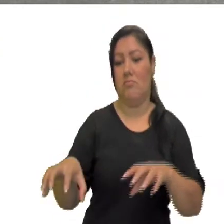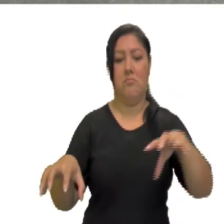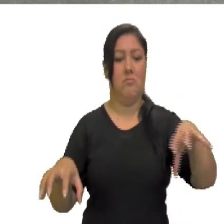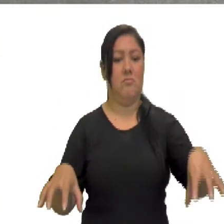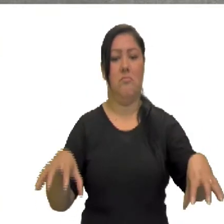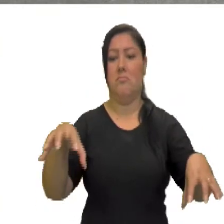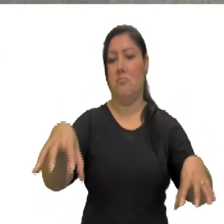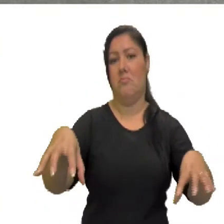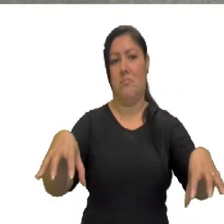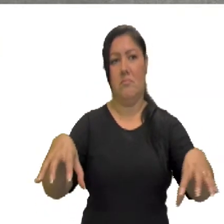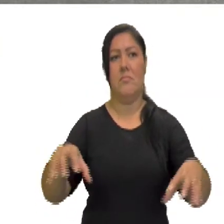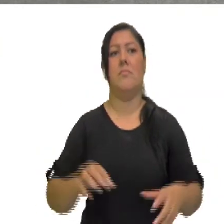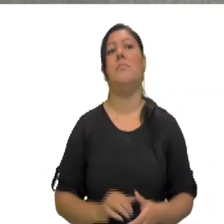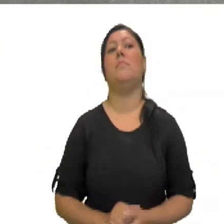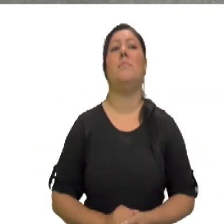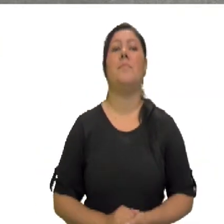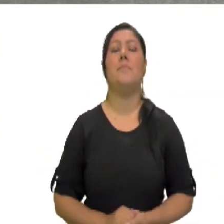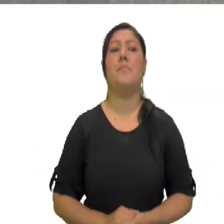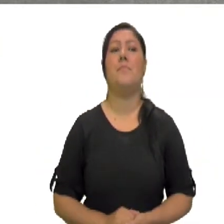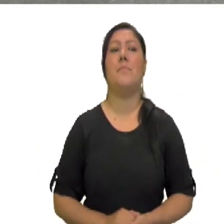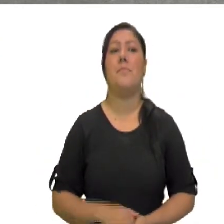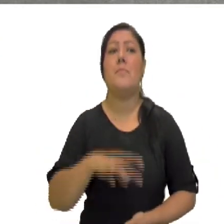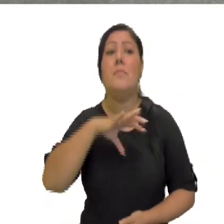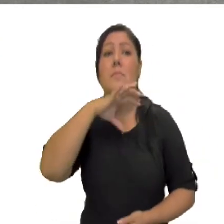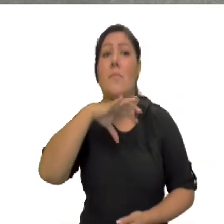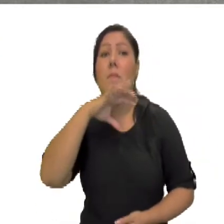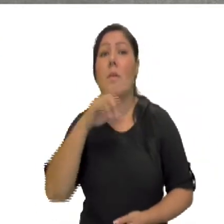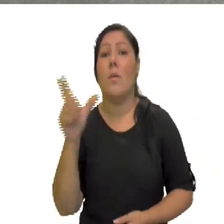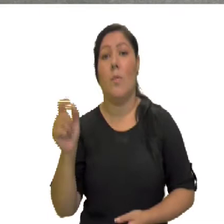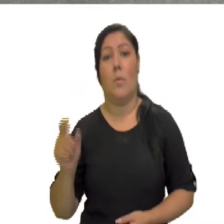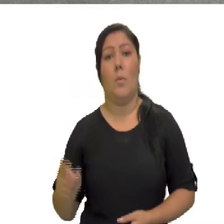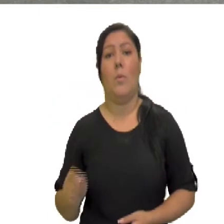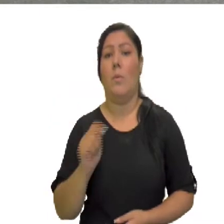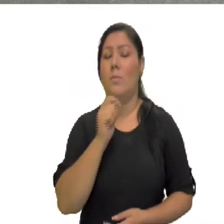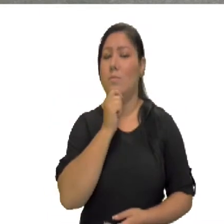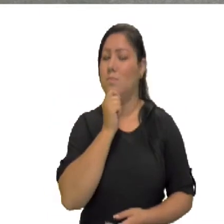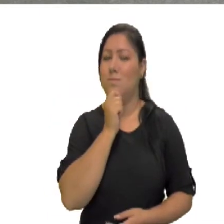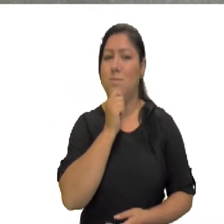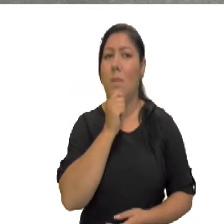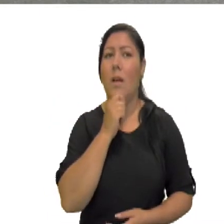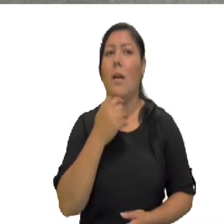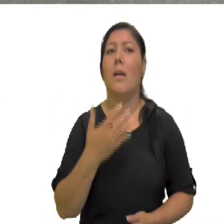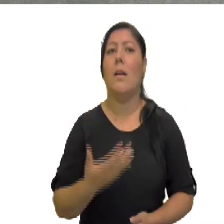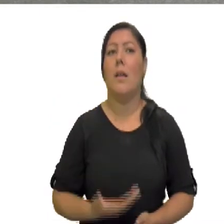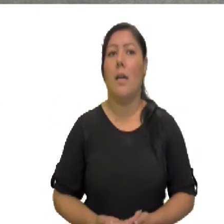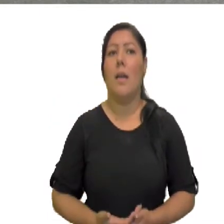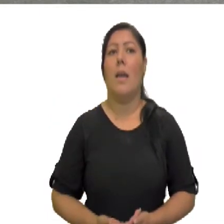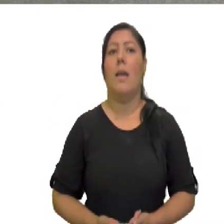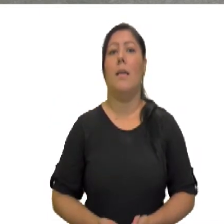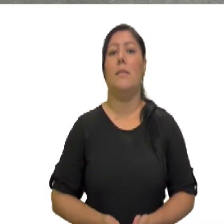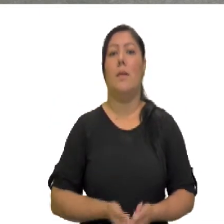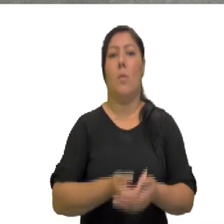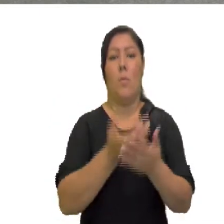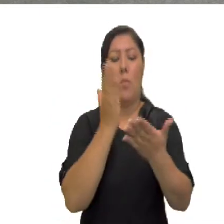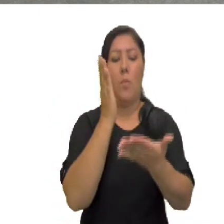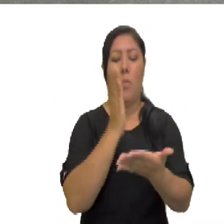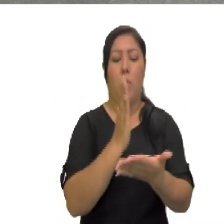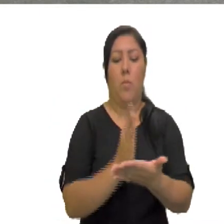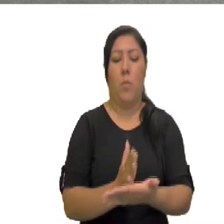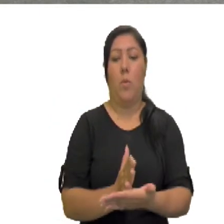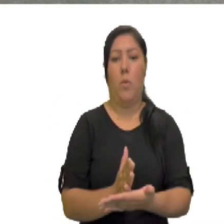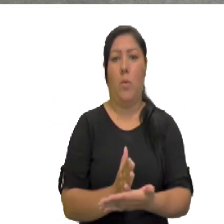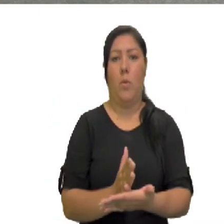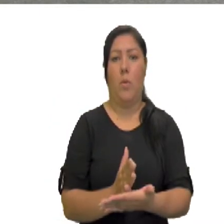lá. Os animais invertebrados, eles são divididos em 2